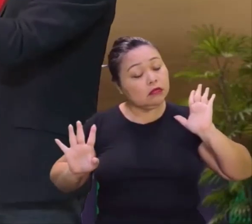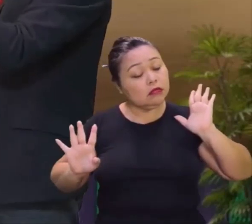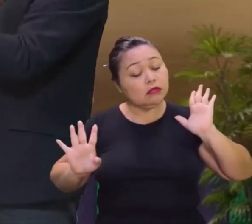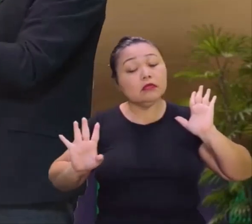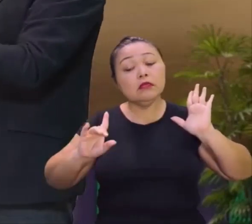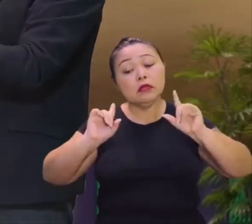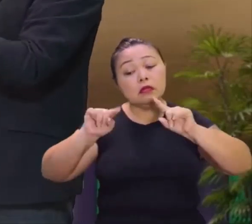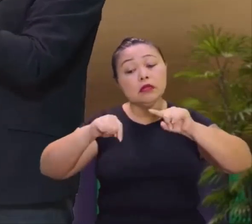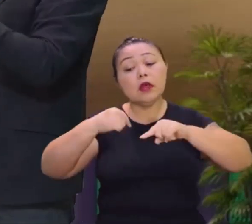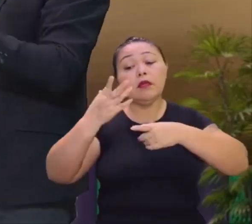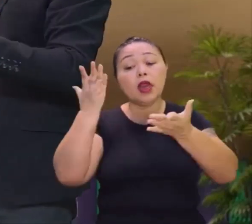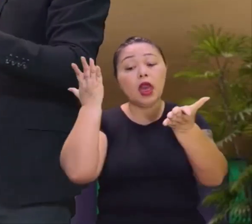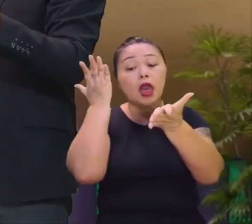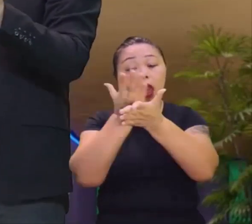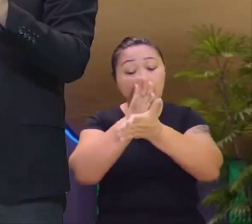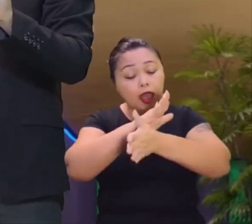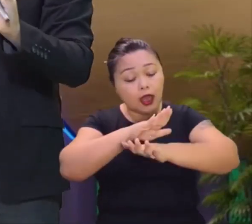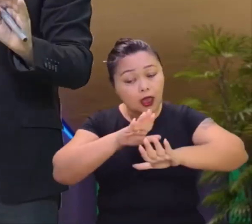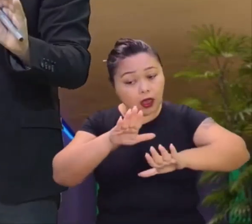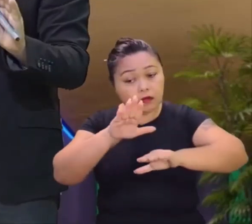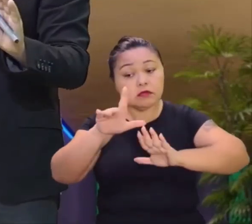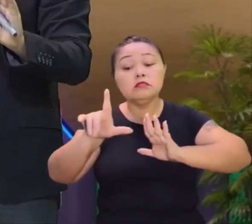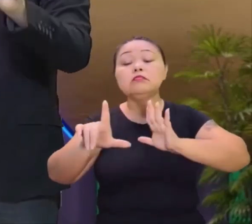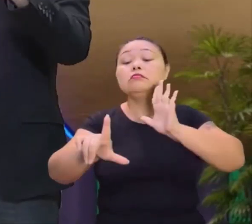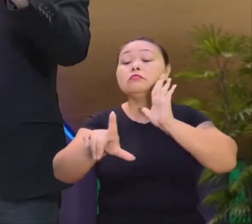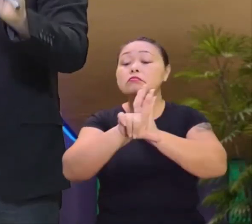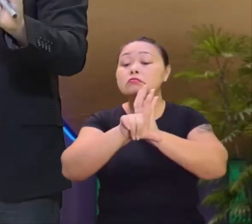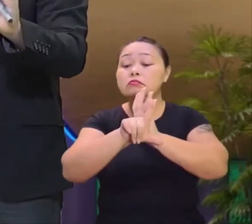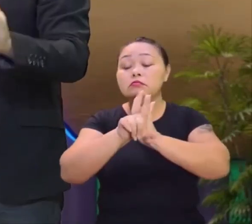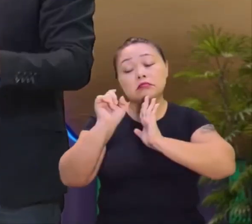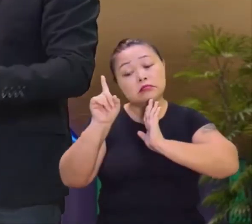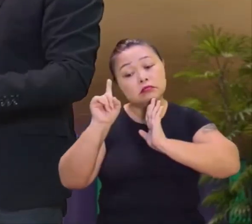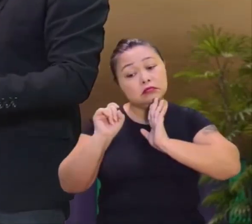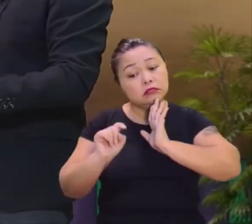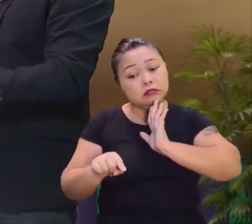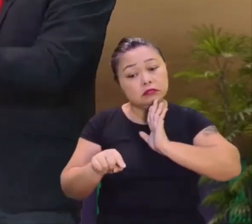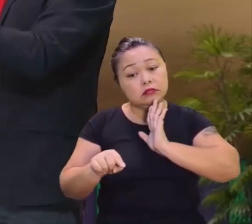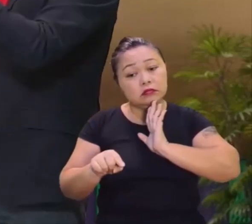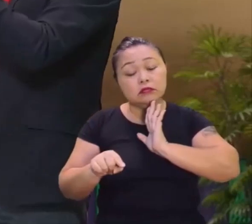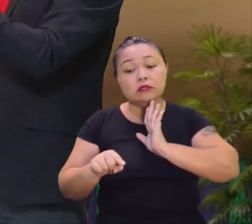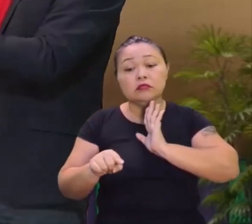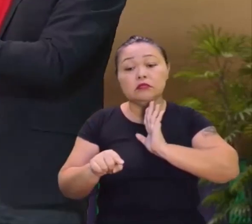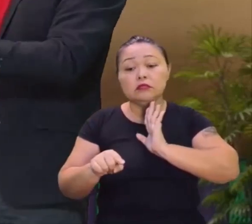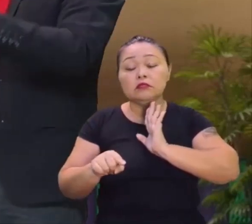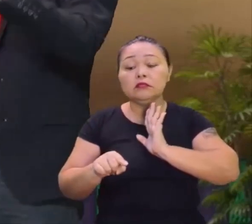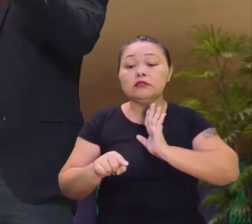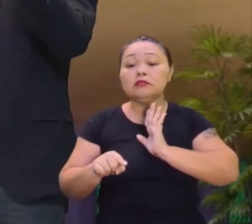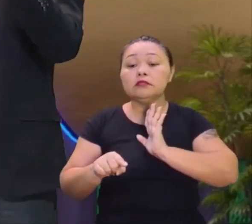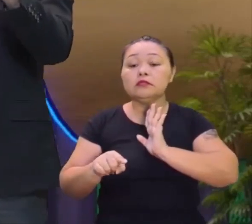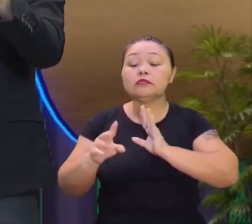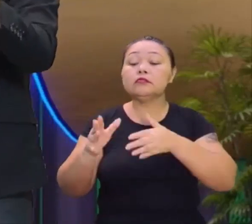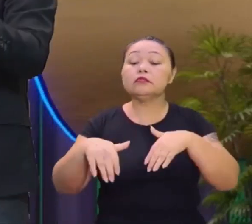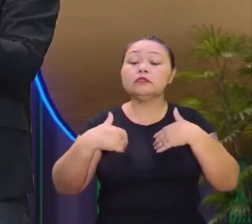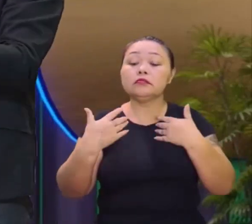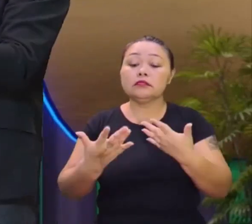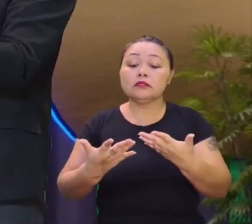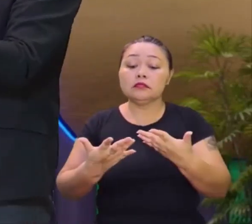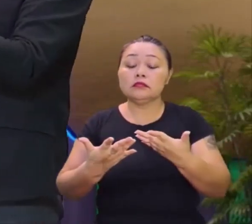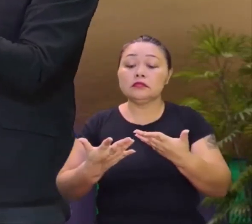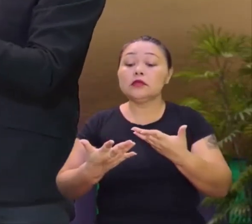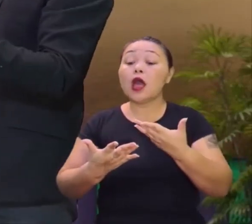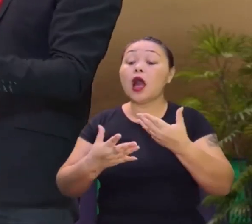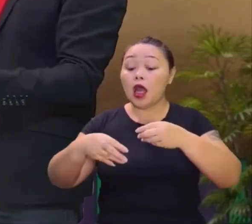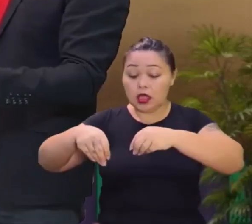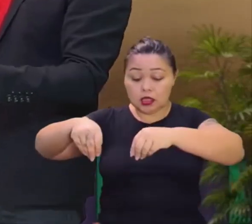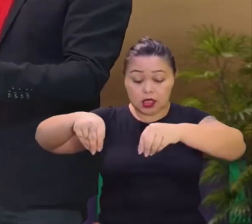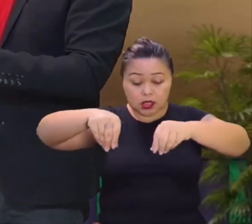pode ser extinto também por lei. É isso mesmo. Ponto final. Rogério, quando ele se